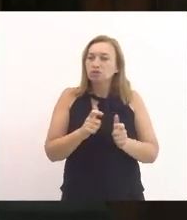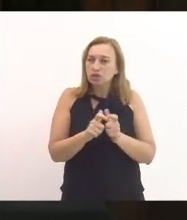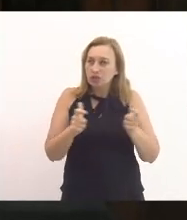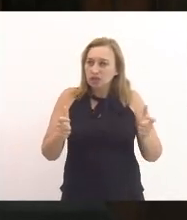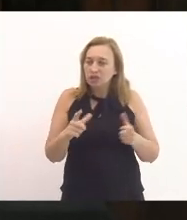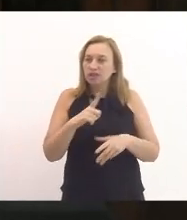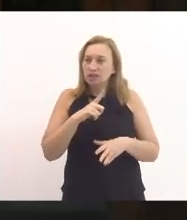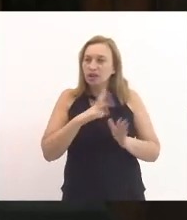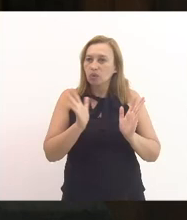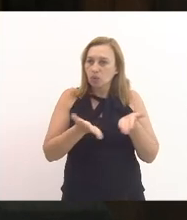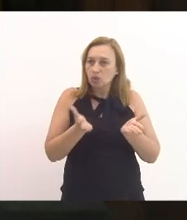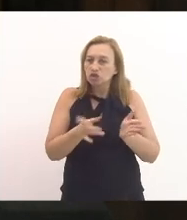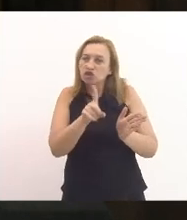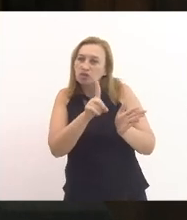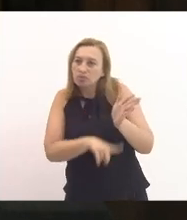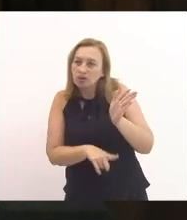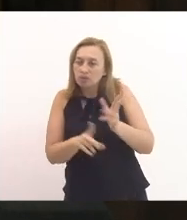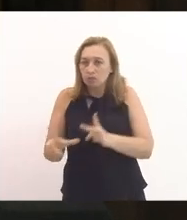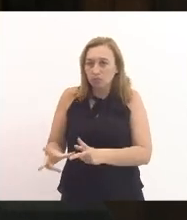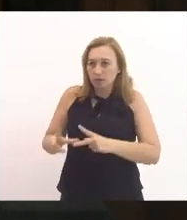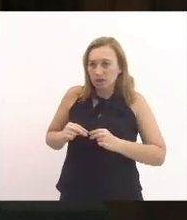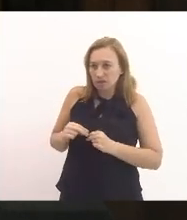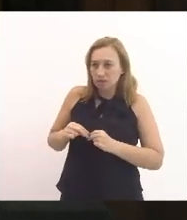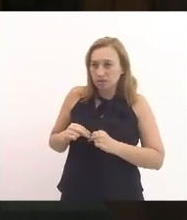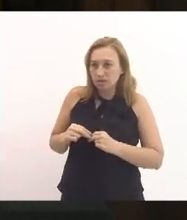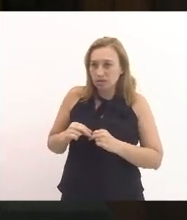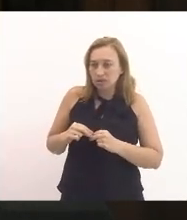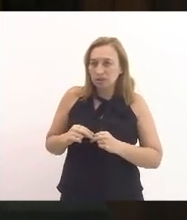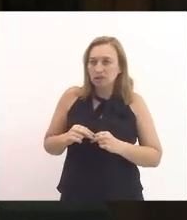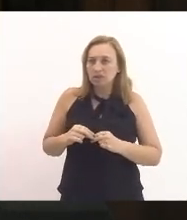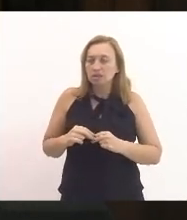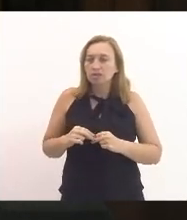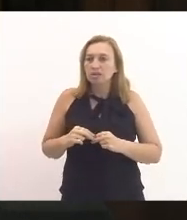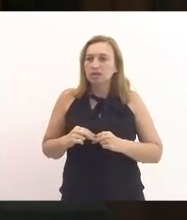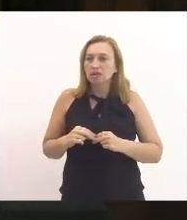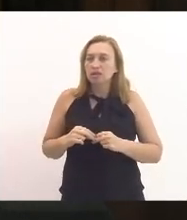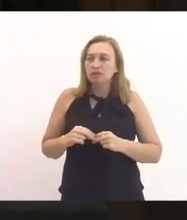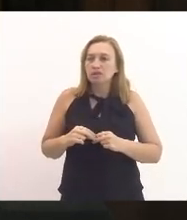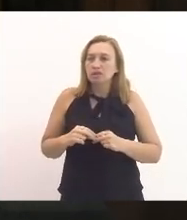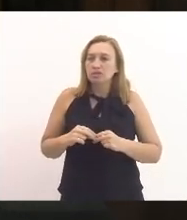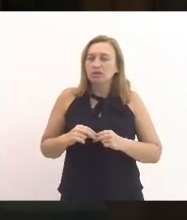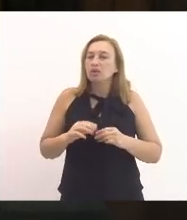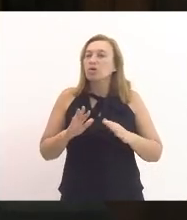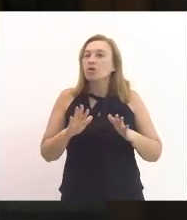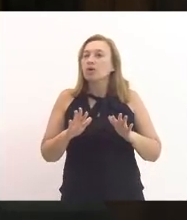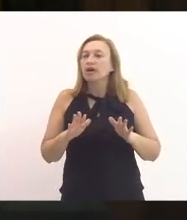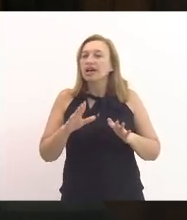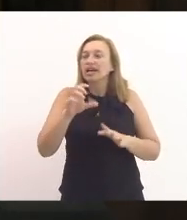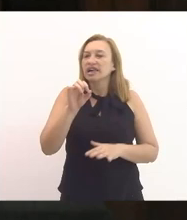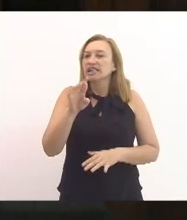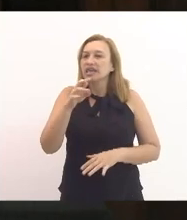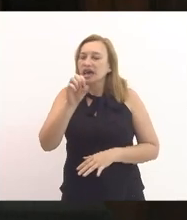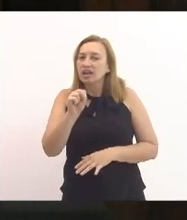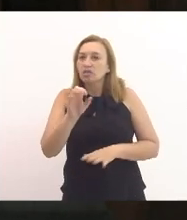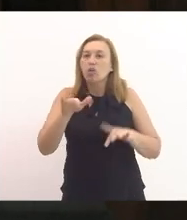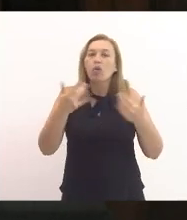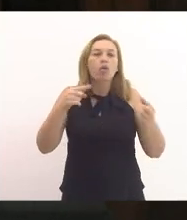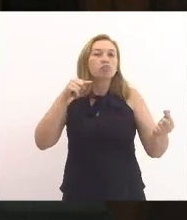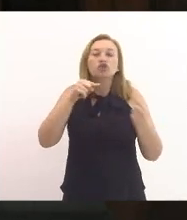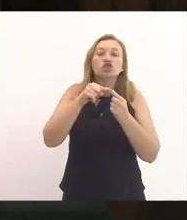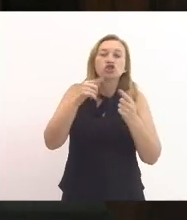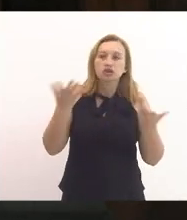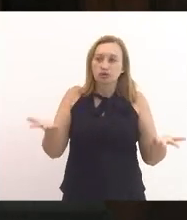antiguidade e menos por merecimento e com critérios objetivos Quais são os objetivos